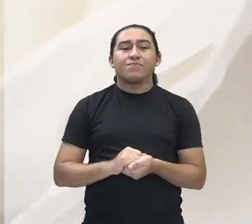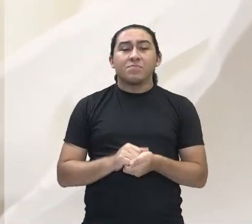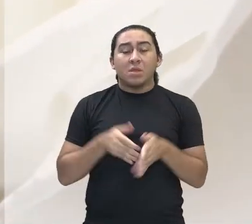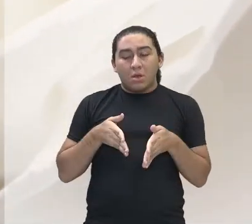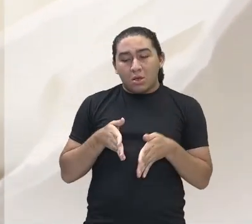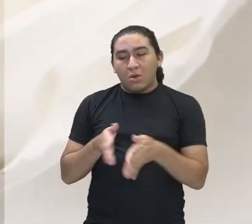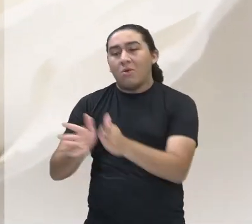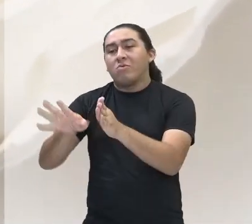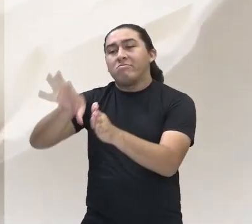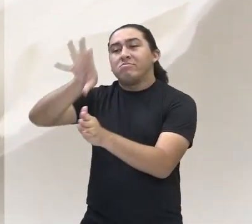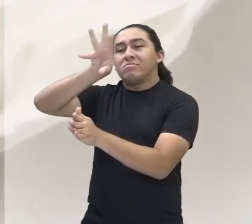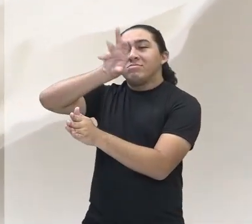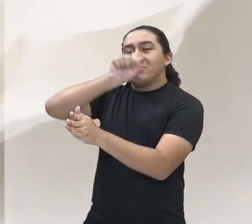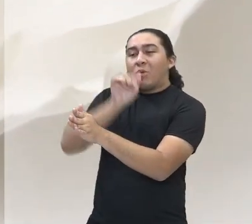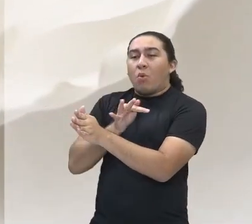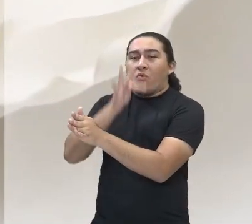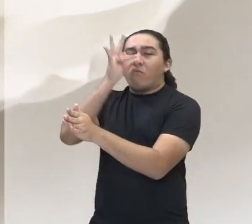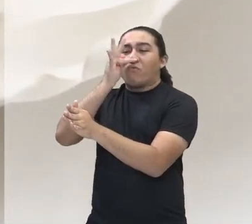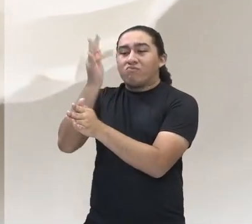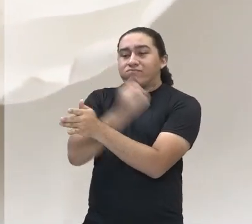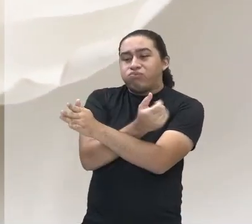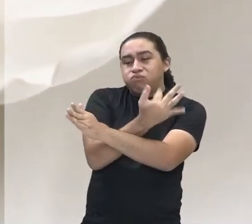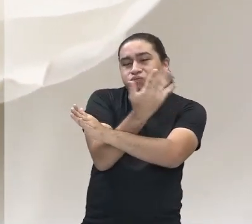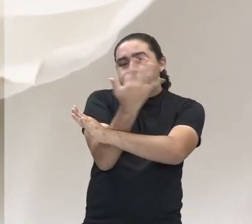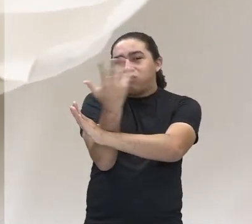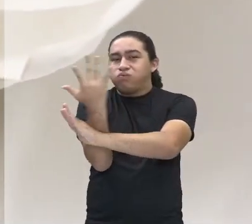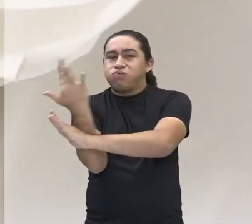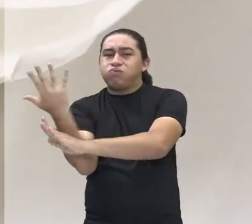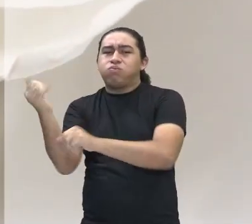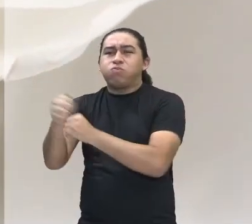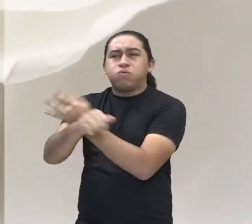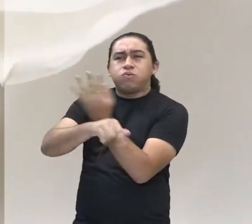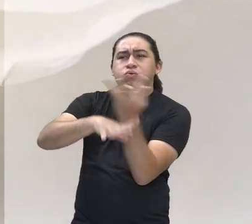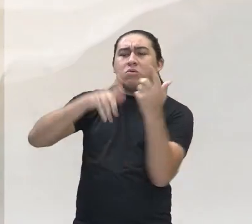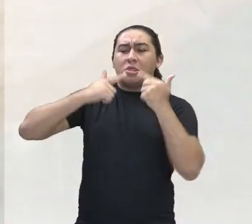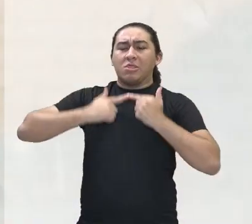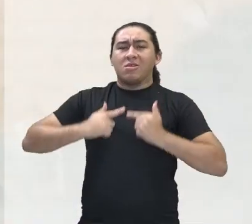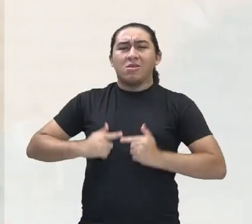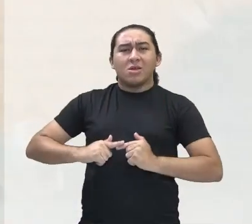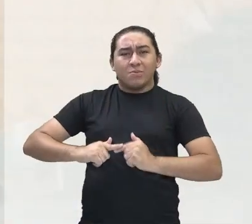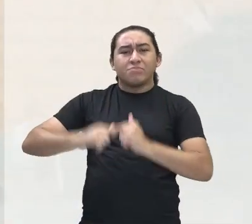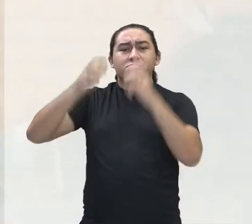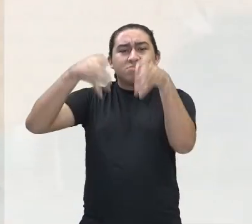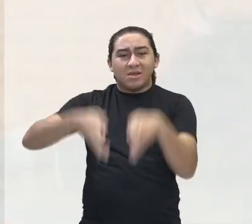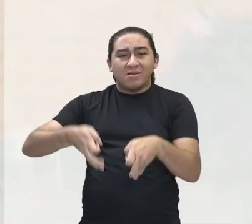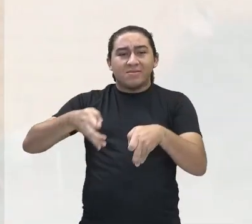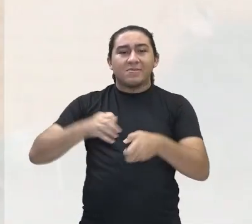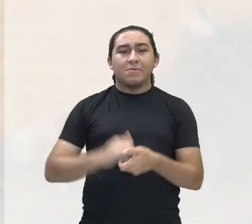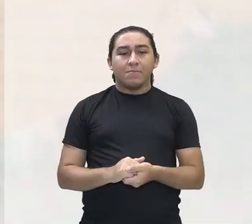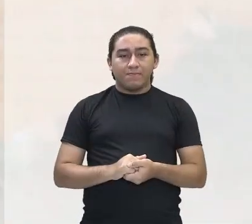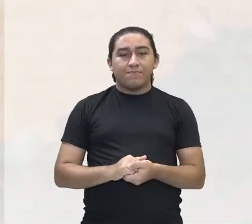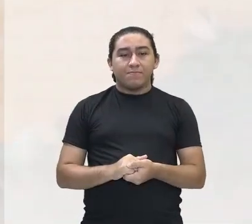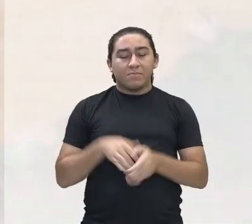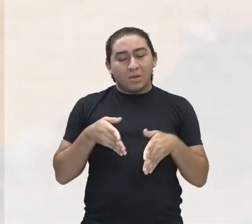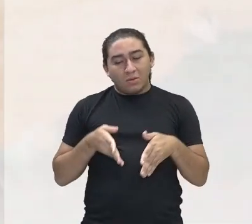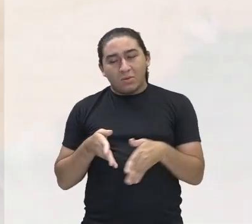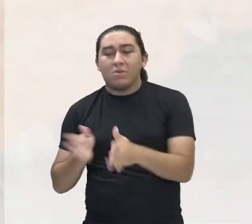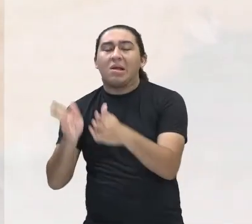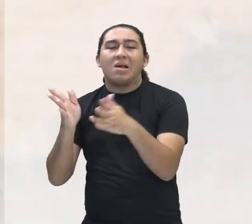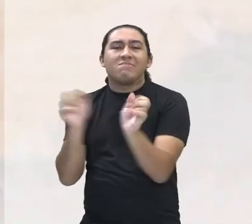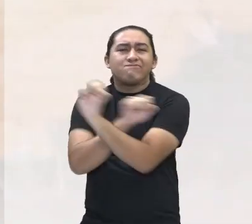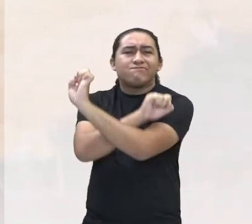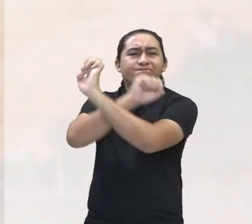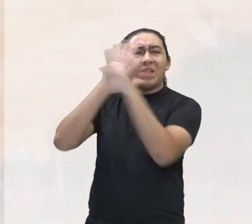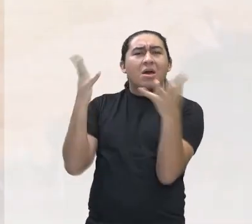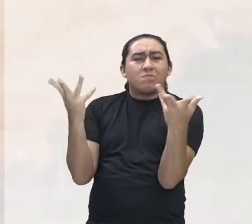aromal, enflorescido, alvo, sereno, límpido, direito. Segues radiante no